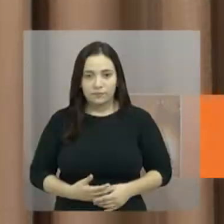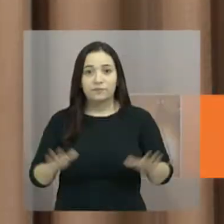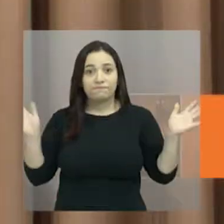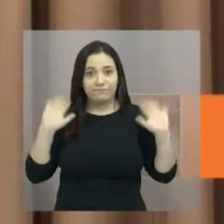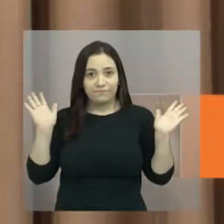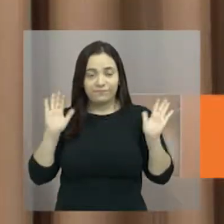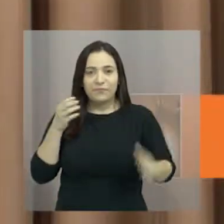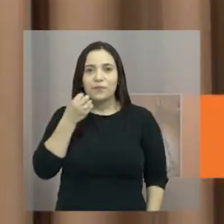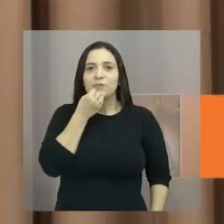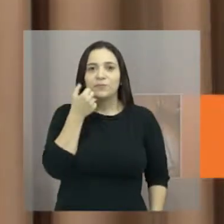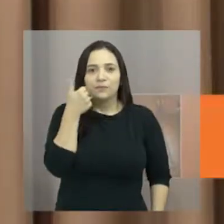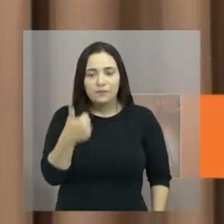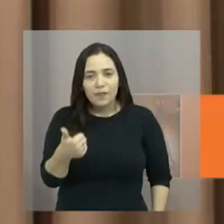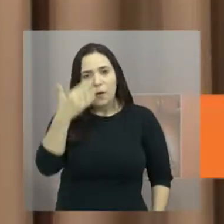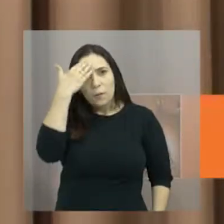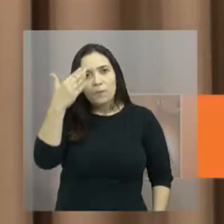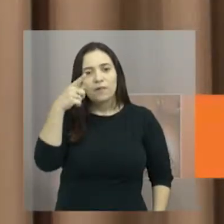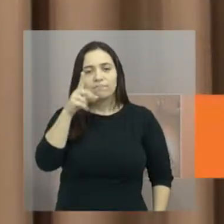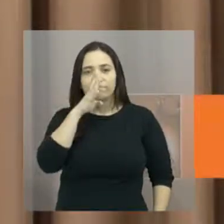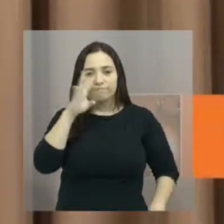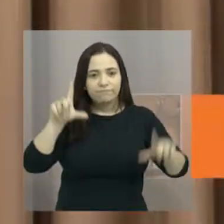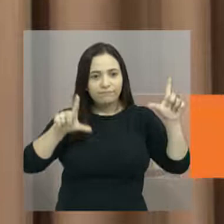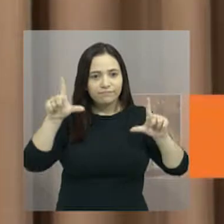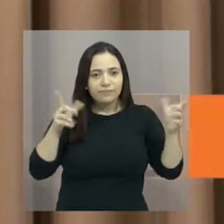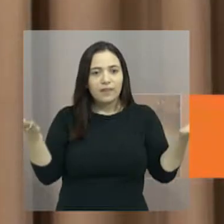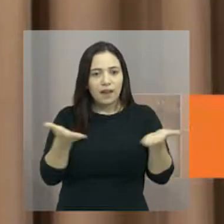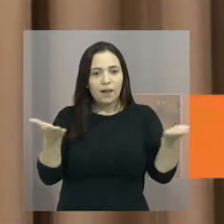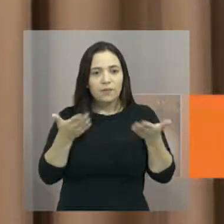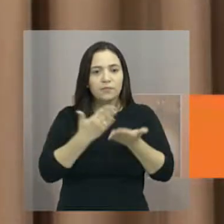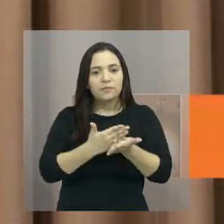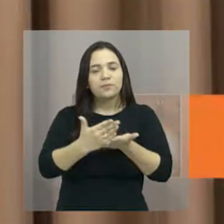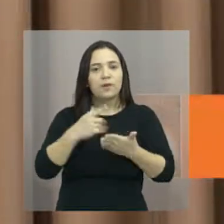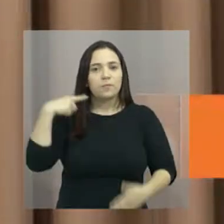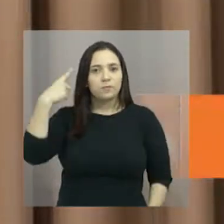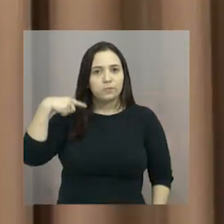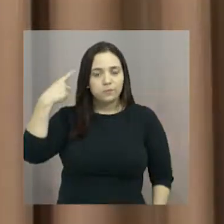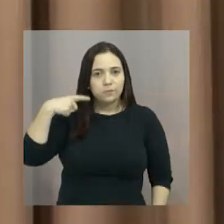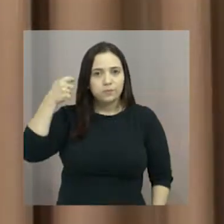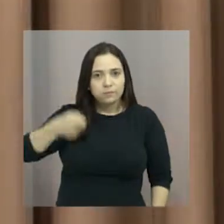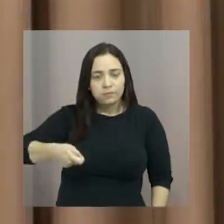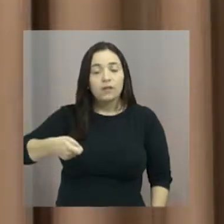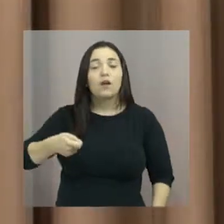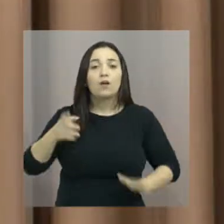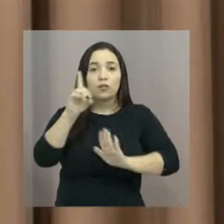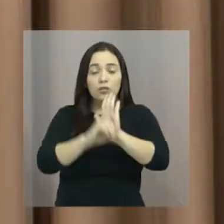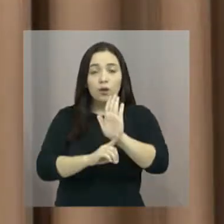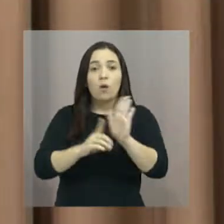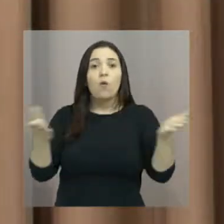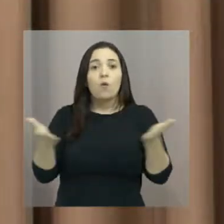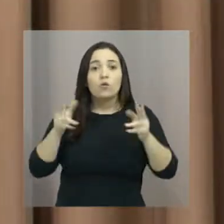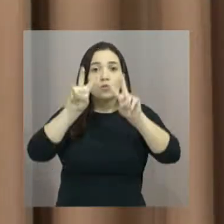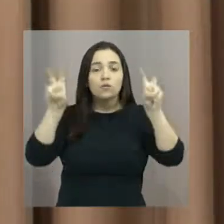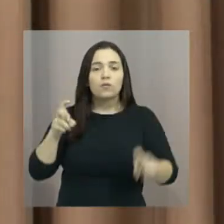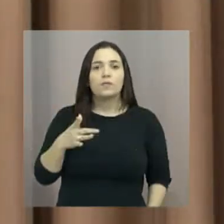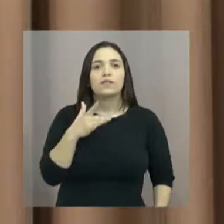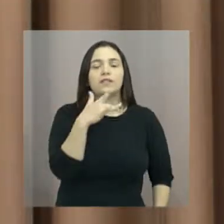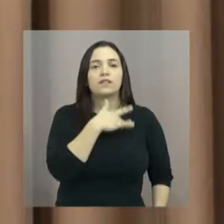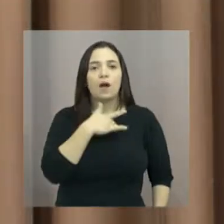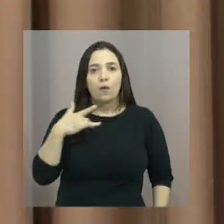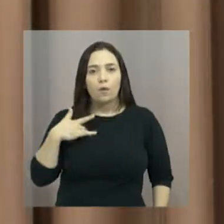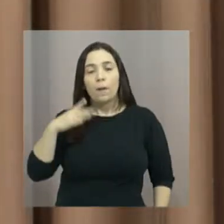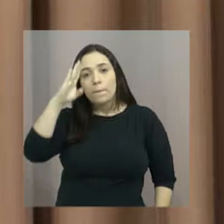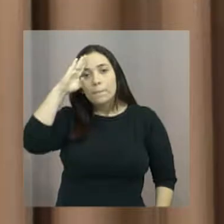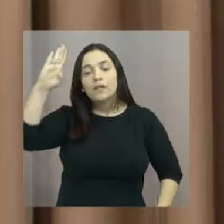Olá, tudo bem? Obrigada por sua companhia. Está no ar o programa É Direito. E hoje a gente vai falar sobre saúde. Nosso